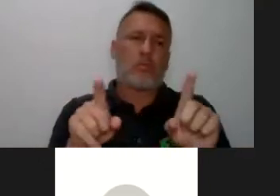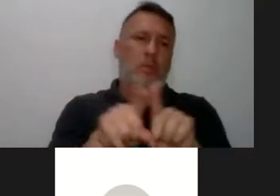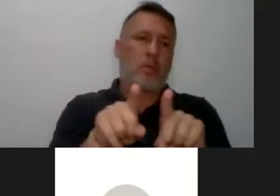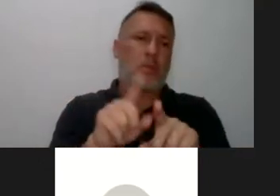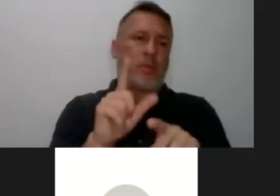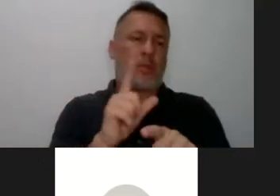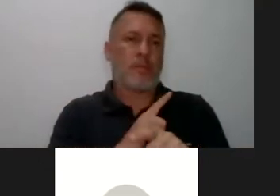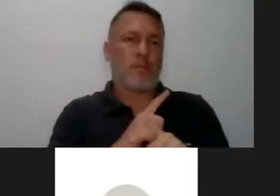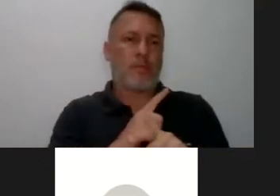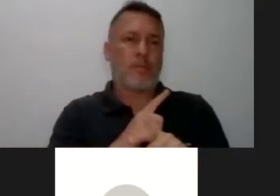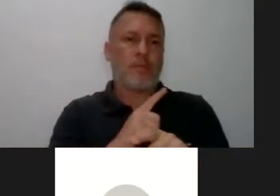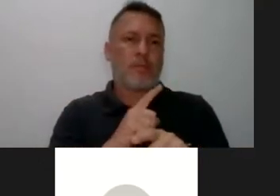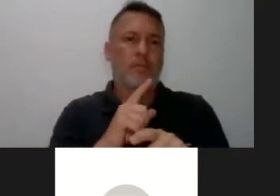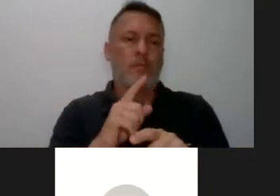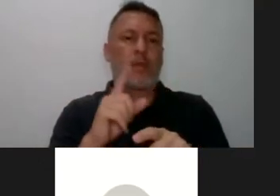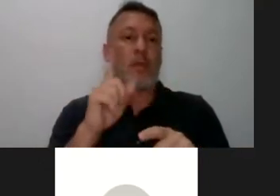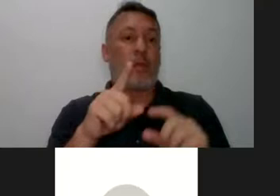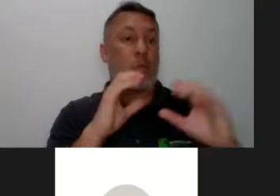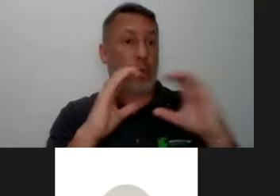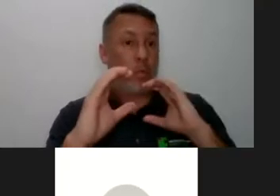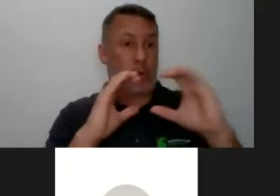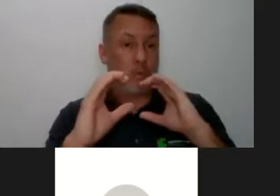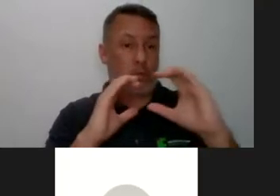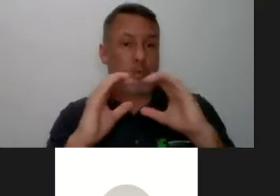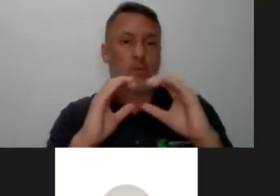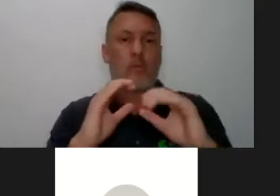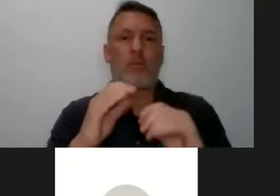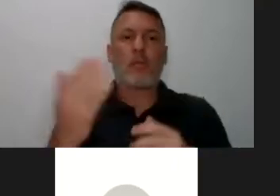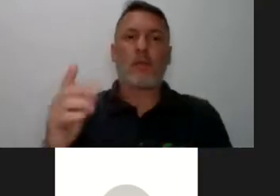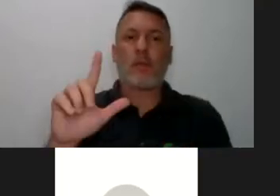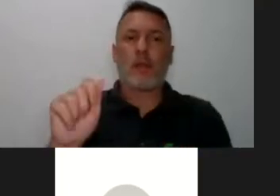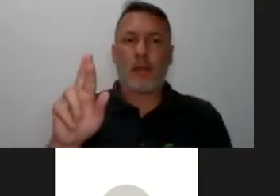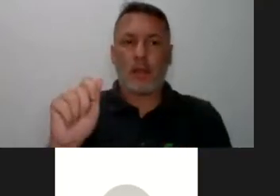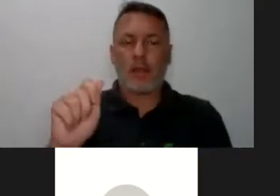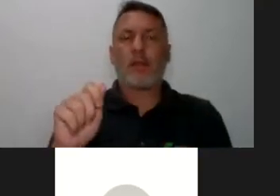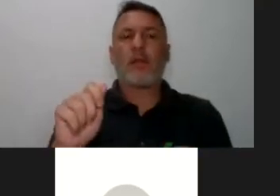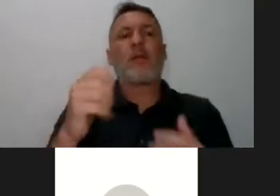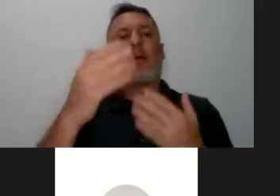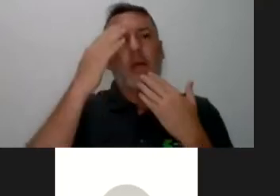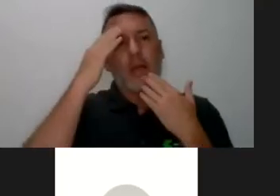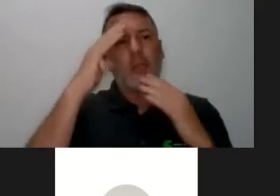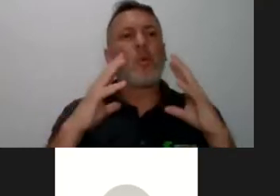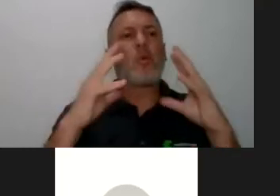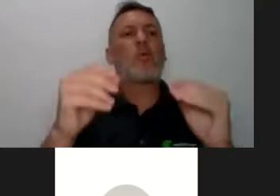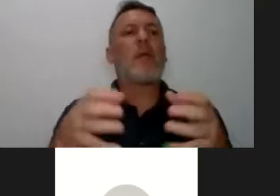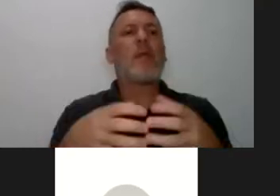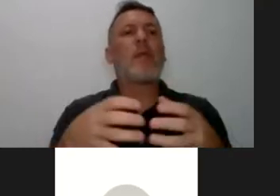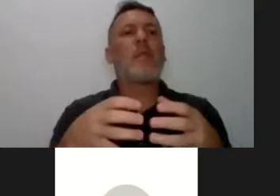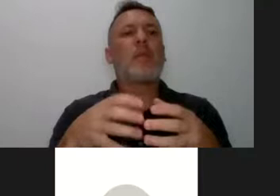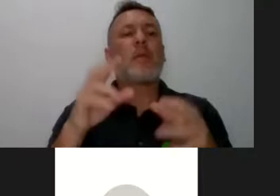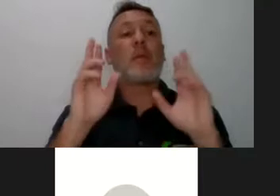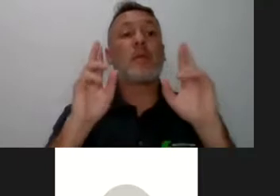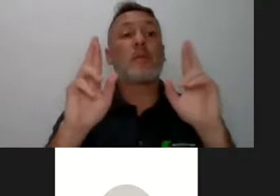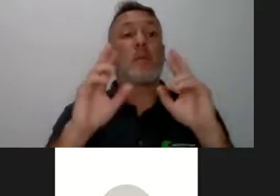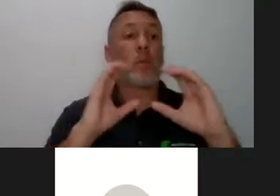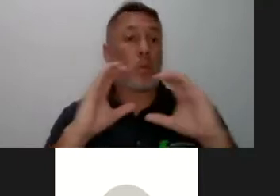dessa parte de comunicação, né, a pessoa aí da Lara, agradecer toda a equipe da comunicação, né, as